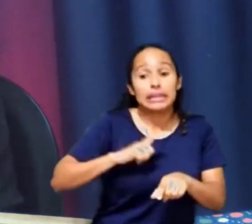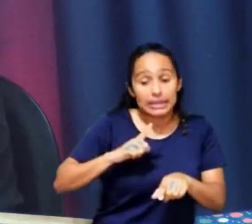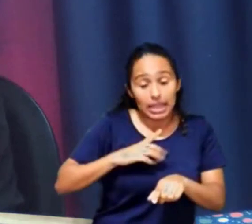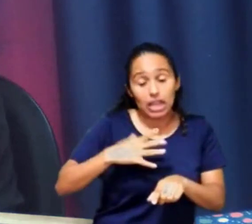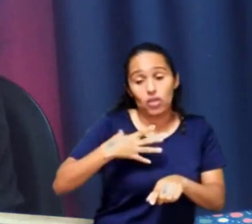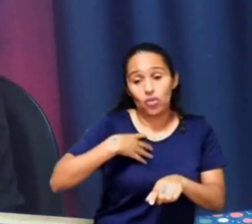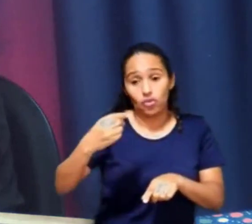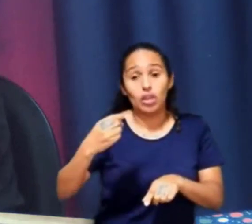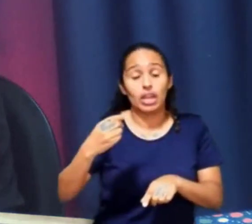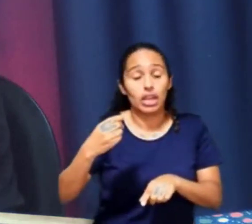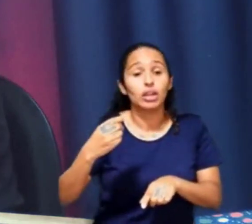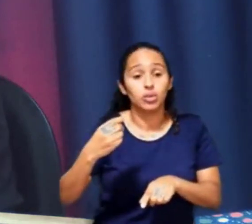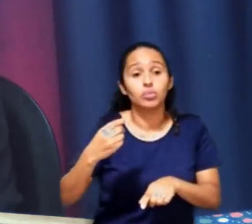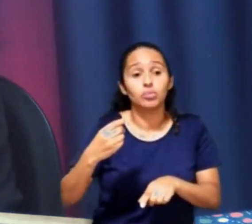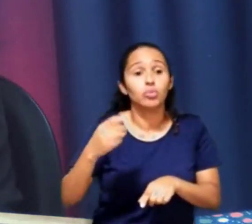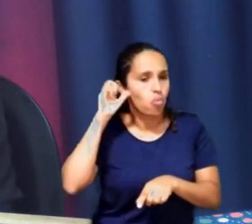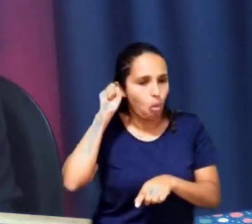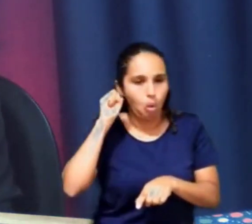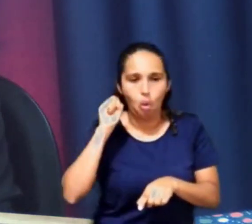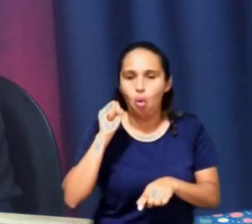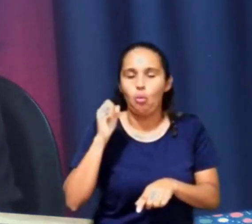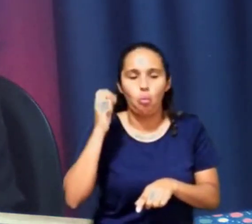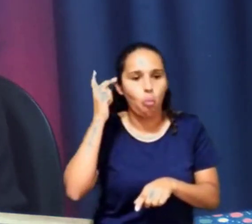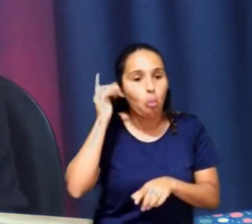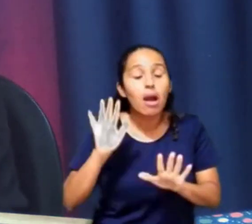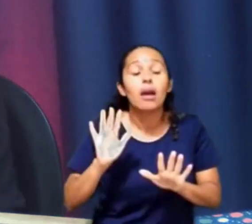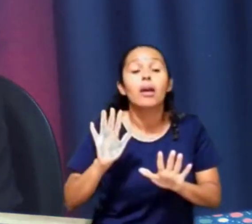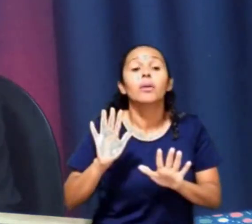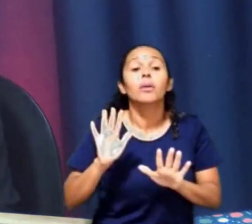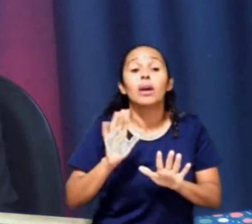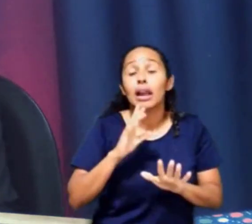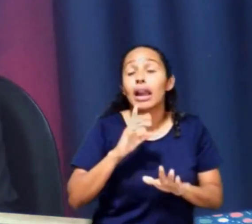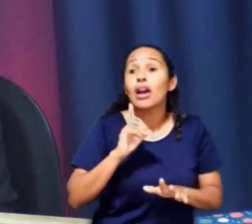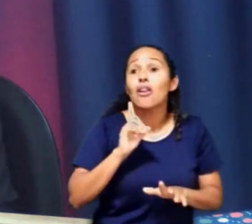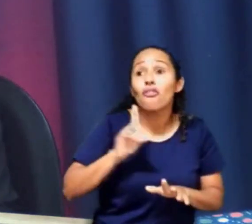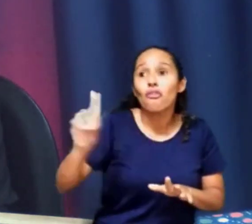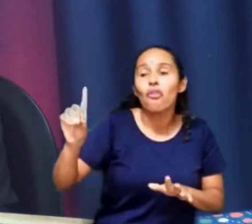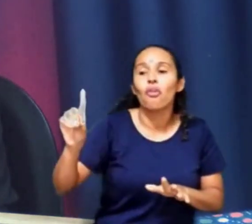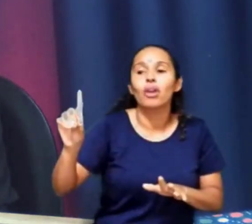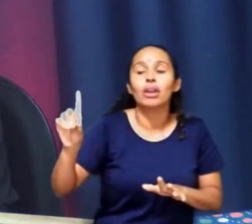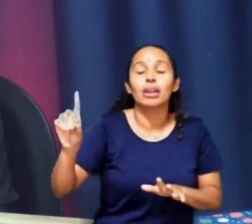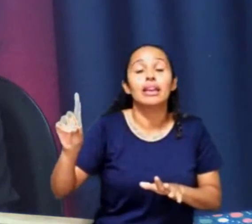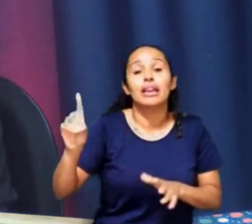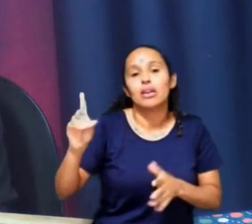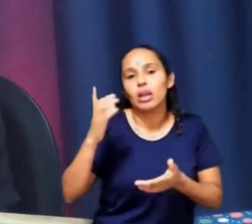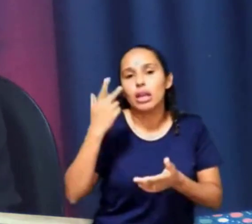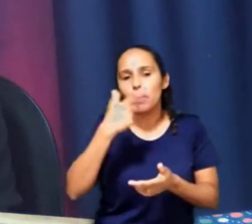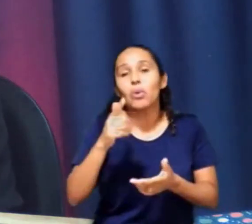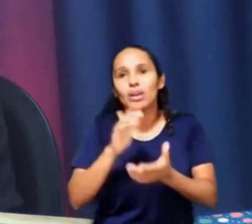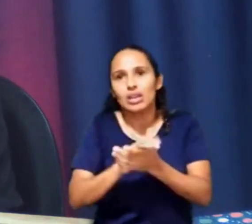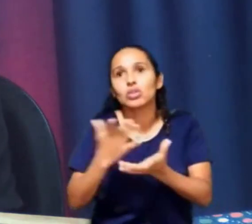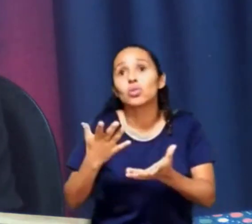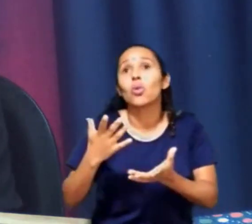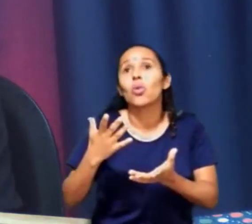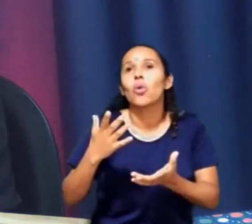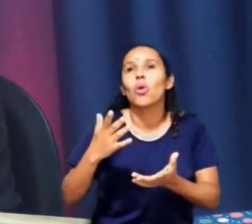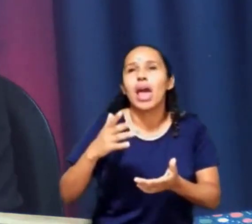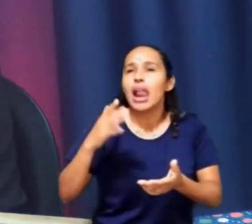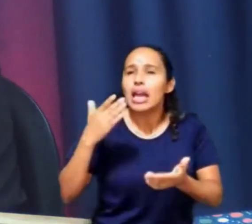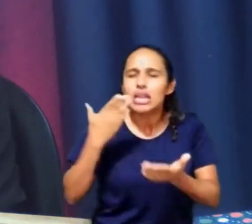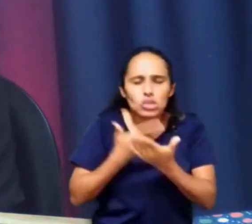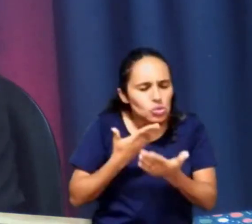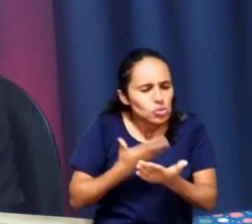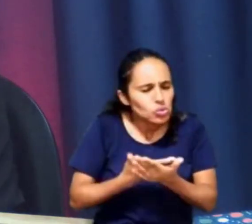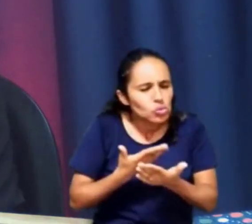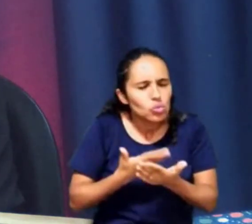mel, foi para Campos do Jordão. Caramba. O marido dirige, a Silvana estuda, ela anda Grande São Paulo sozinha e não